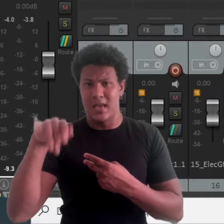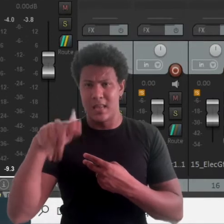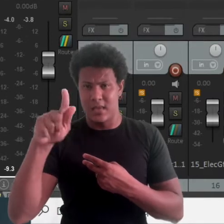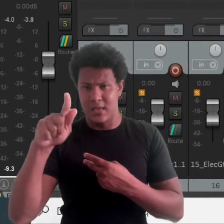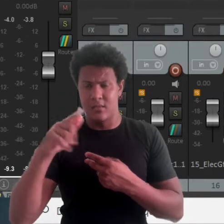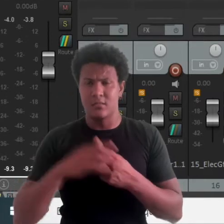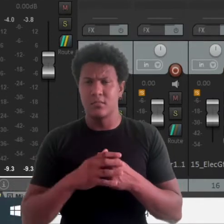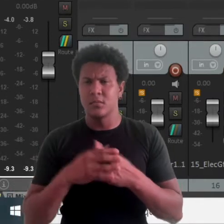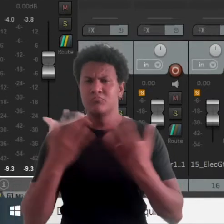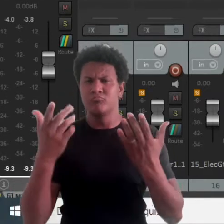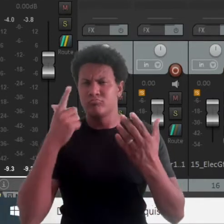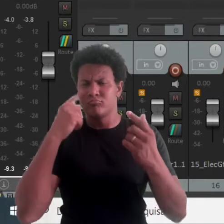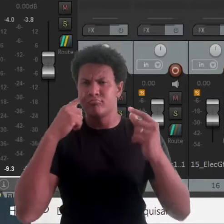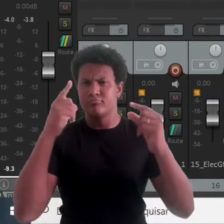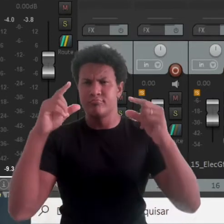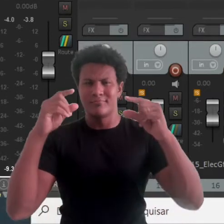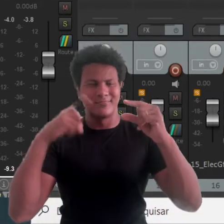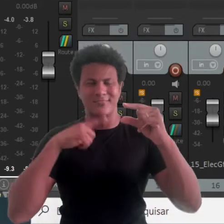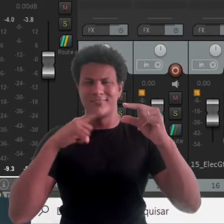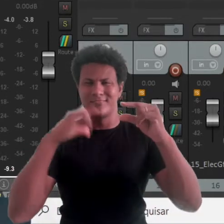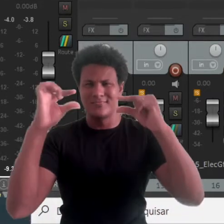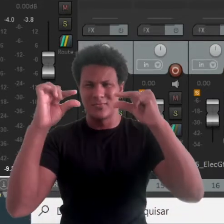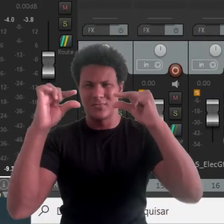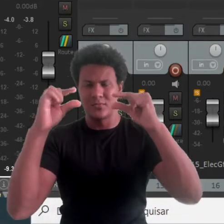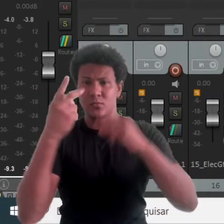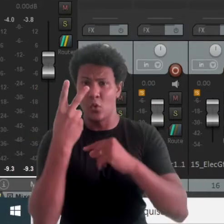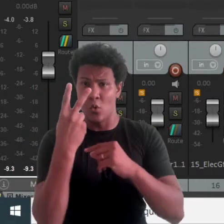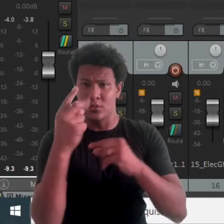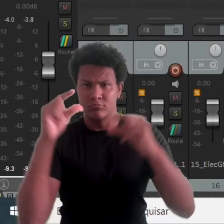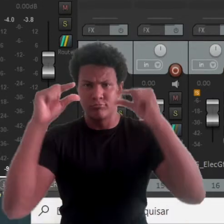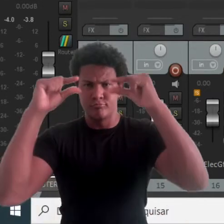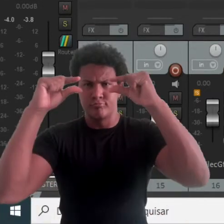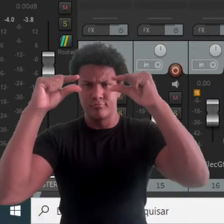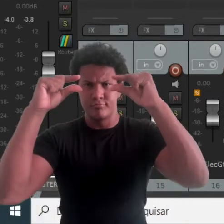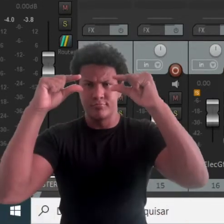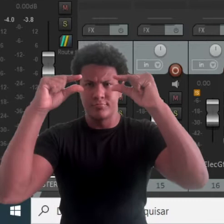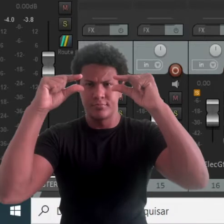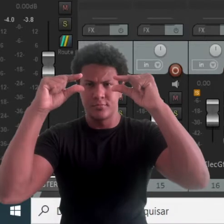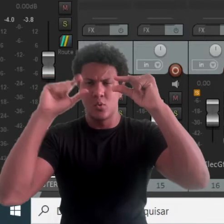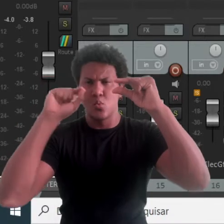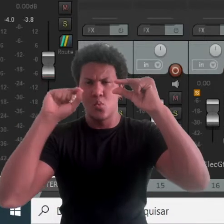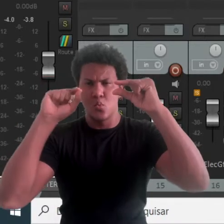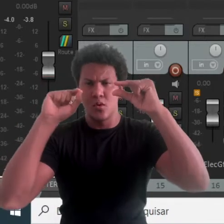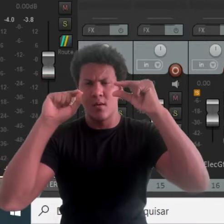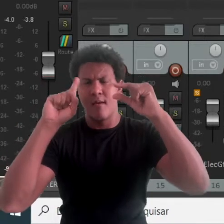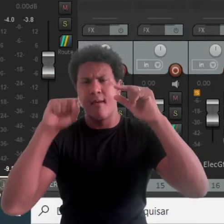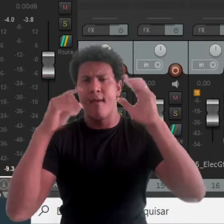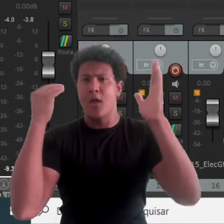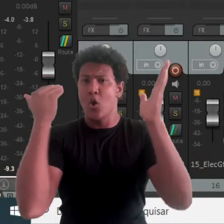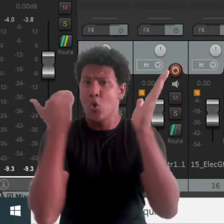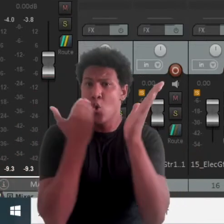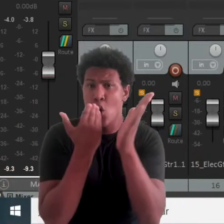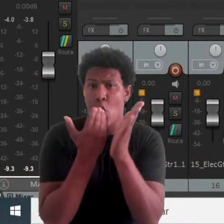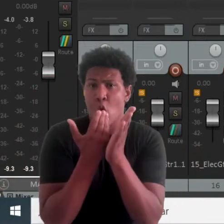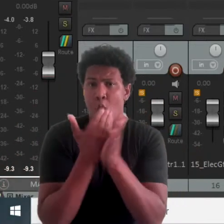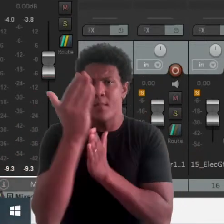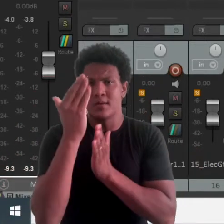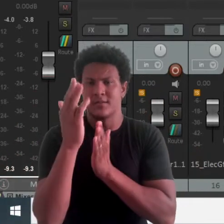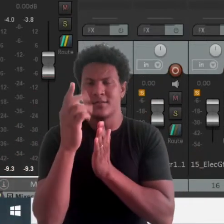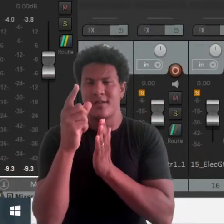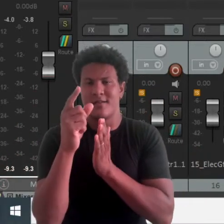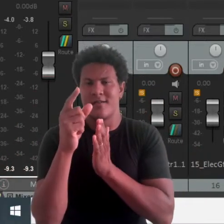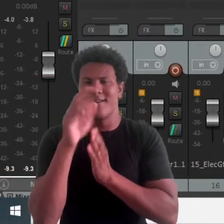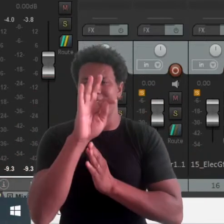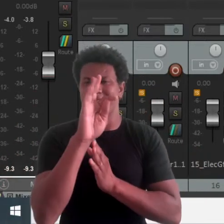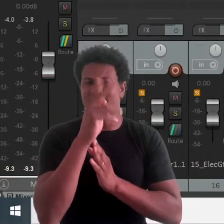aqui quer dizer o que? Quer dizer que eu vou colocar o ponto que eu quero que ele comece a limitar, que ele